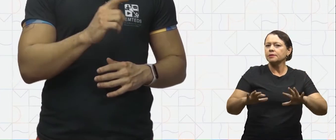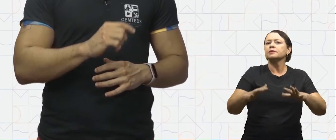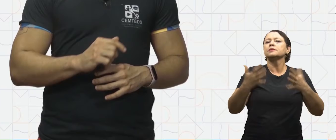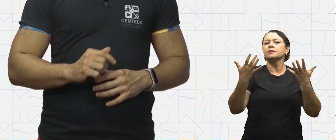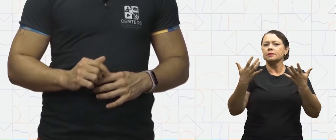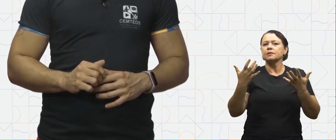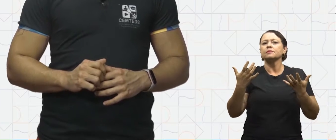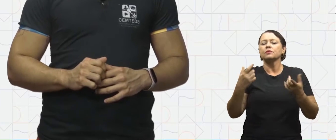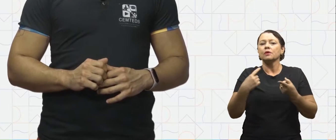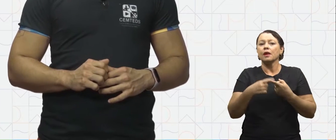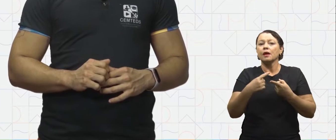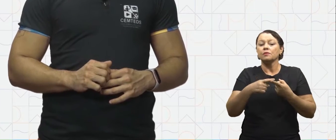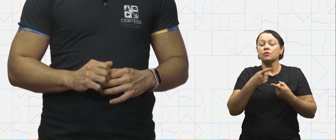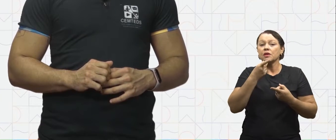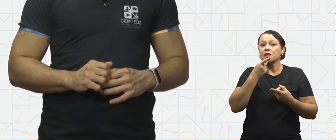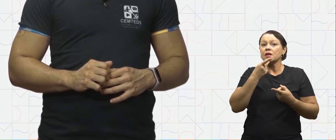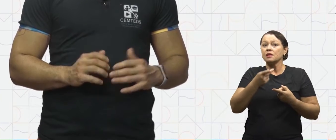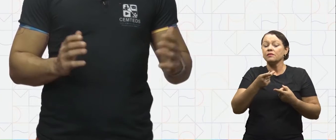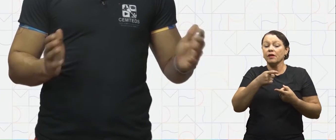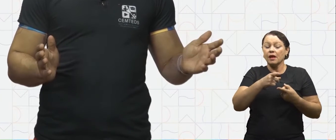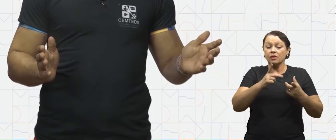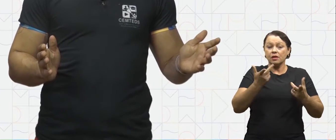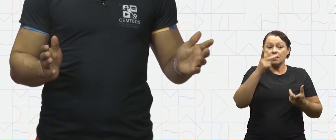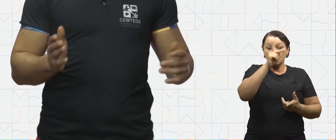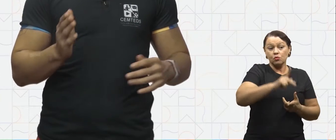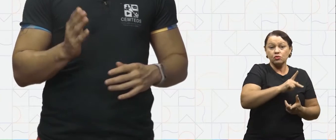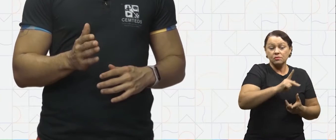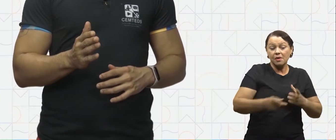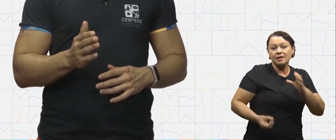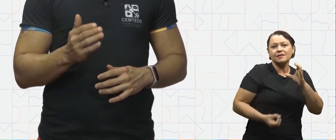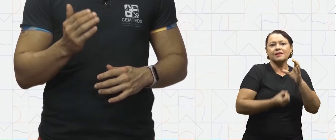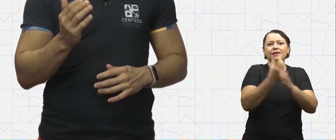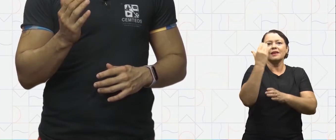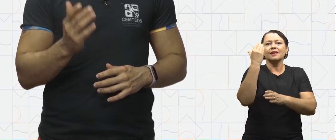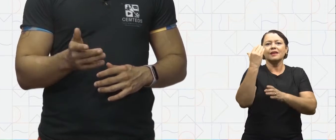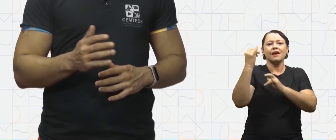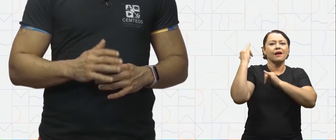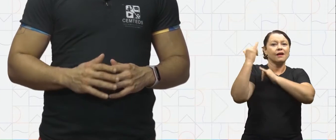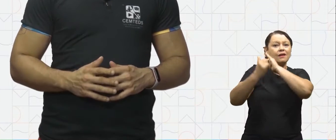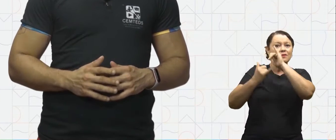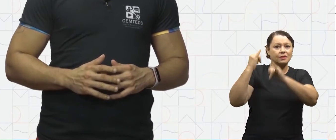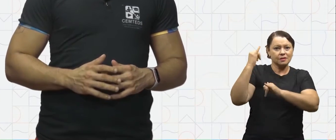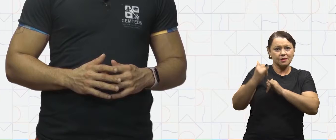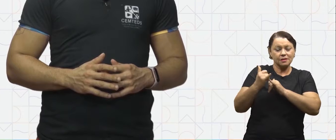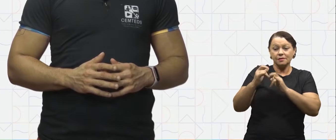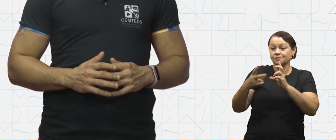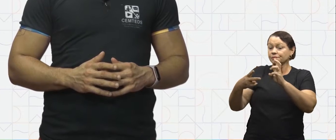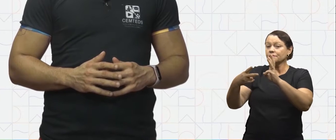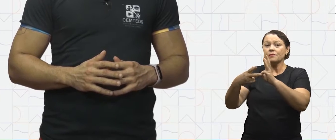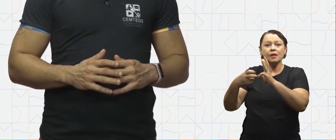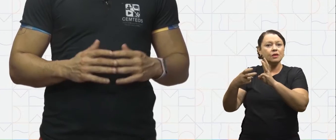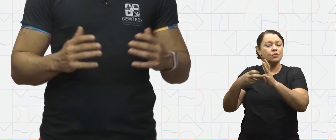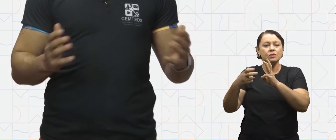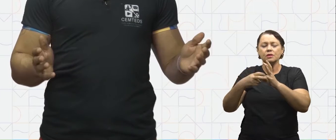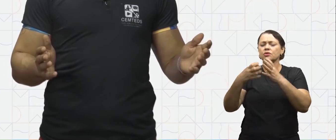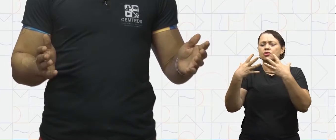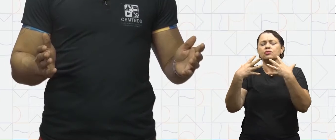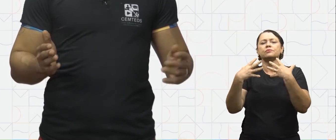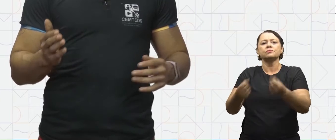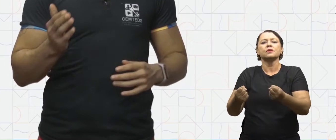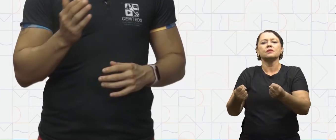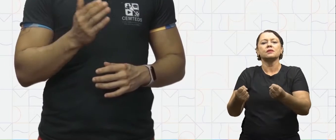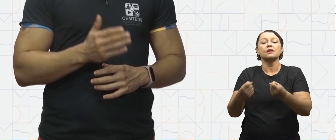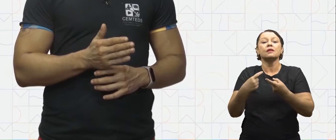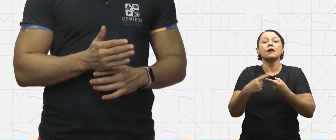foram eles os criadores dessa lenda. Sabemos que essa história foi rapidamente aceita pelos indígenas, pois